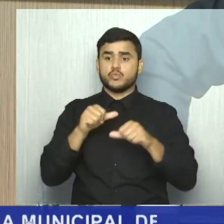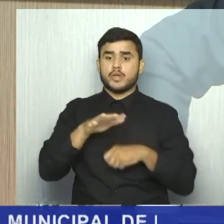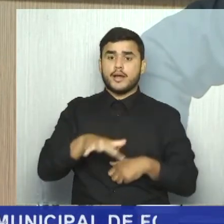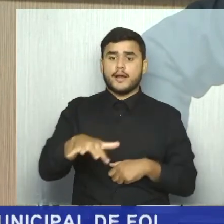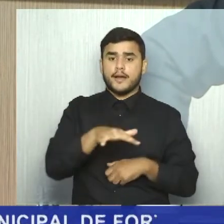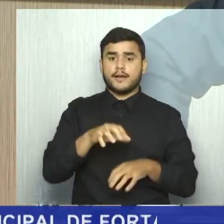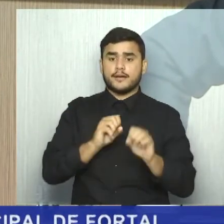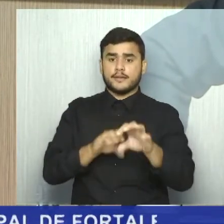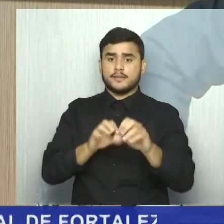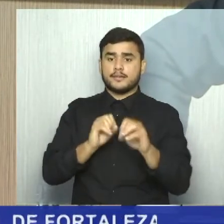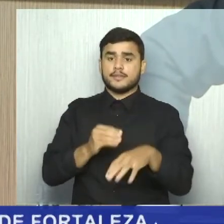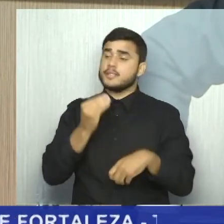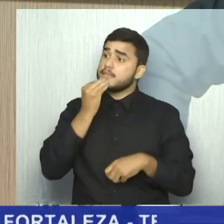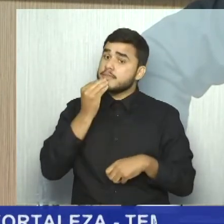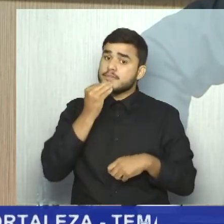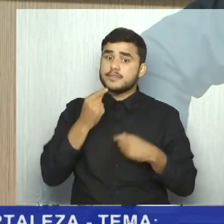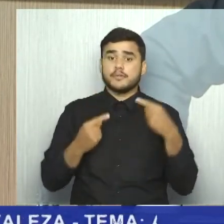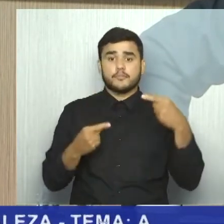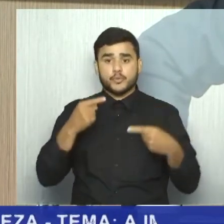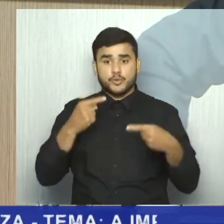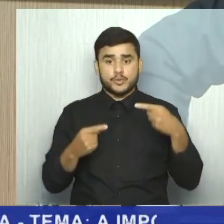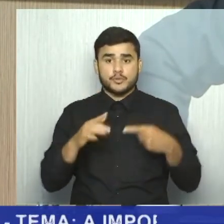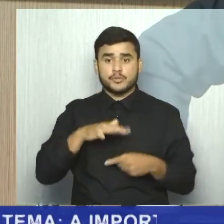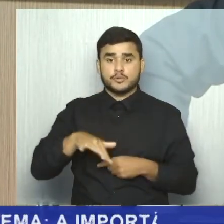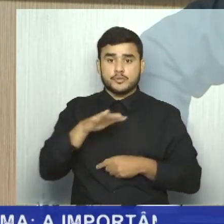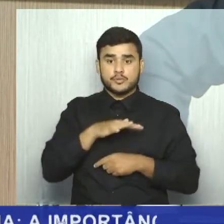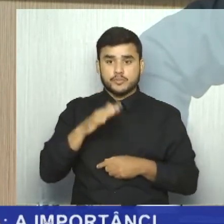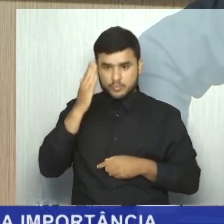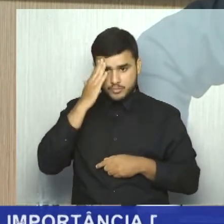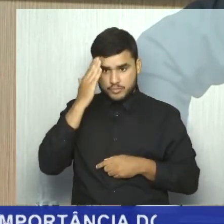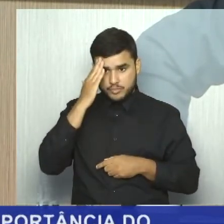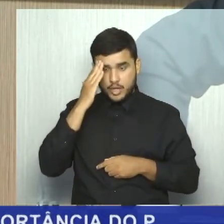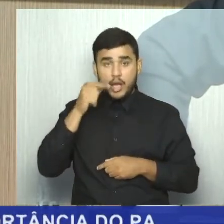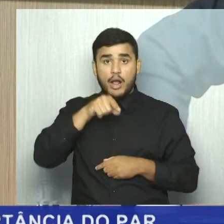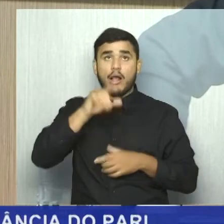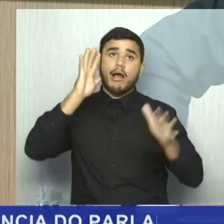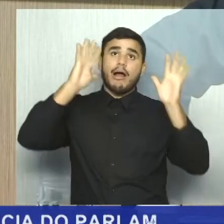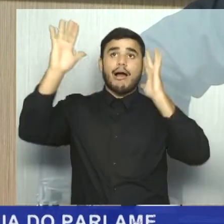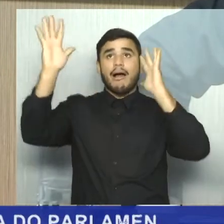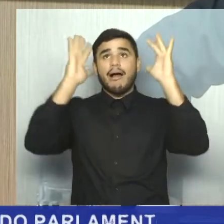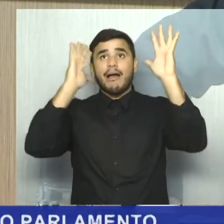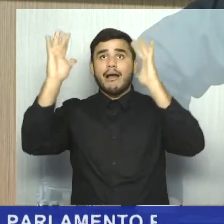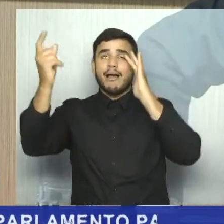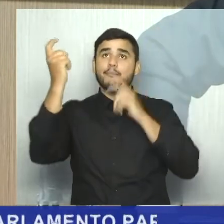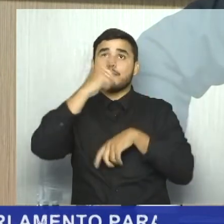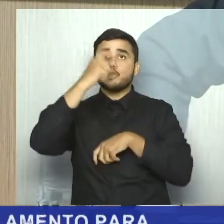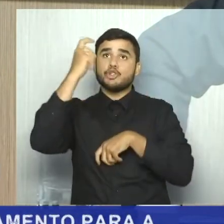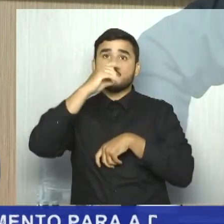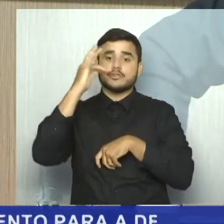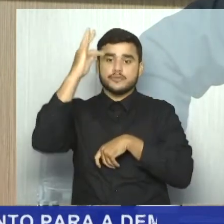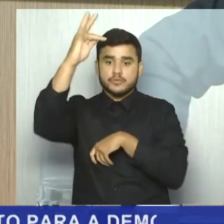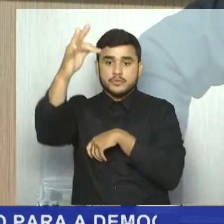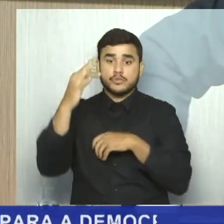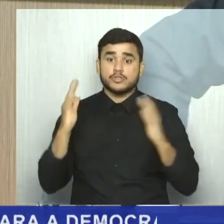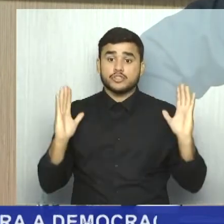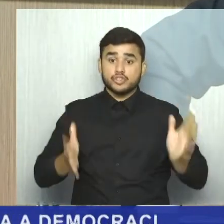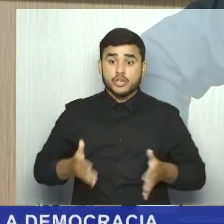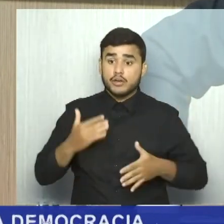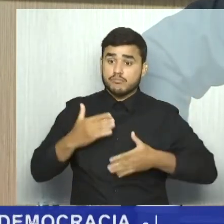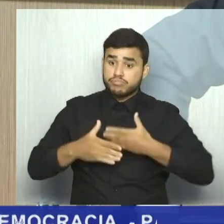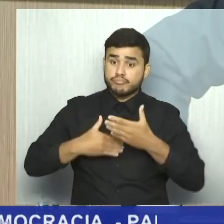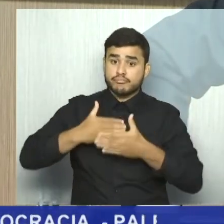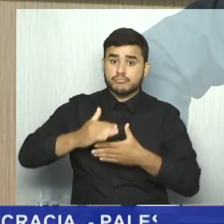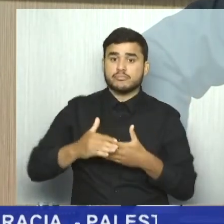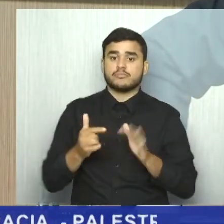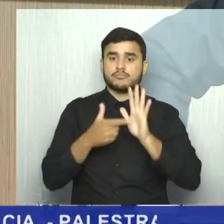a política devia estar discutindo, porque isso não é uma coisa que vai acontecer num filme de ficção científica. Vai acontecer ontem, já está acontecendo, como eu